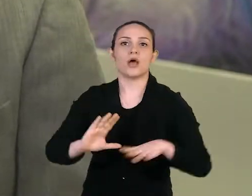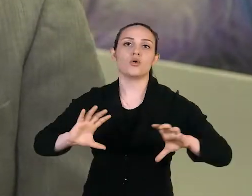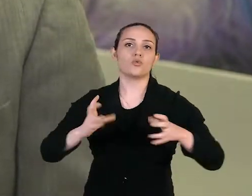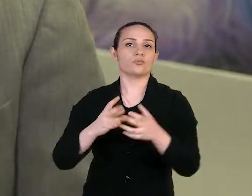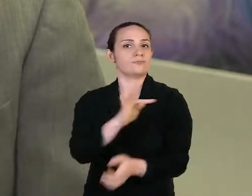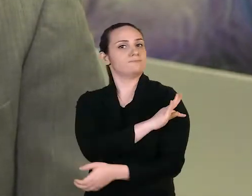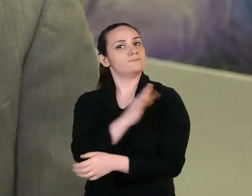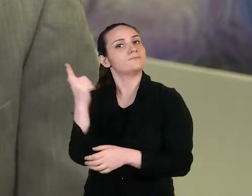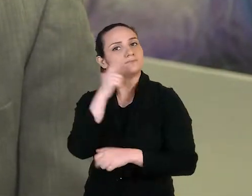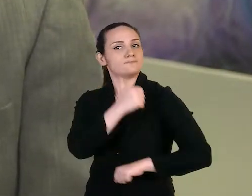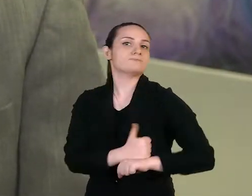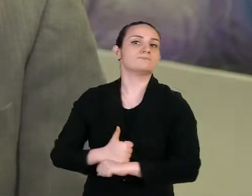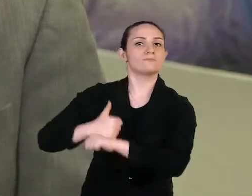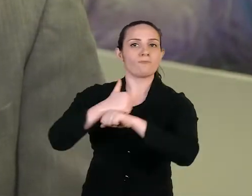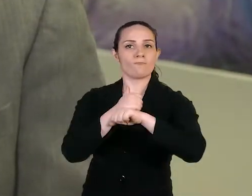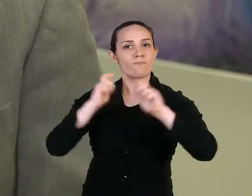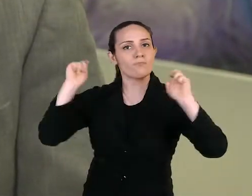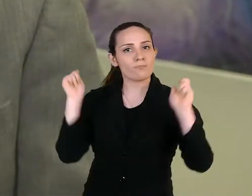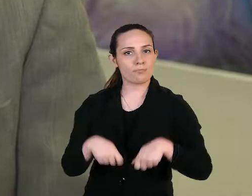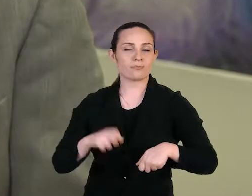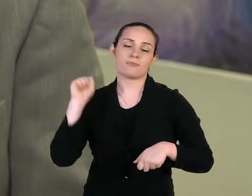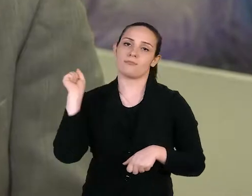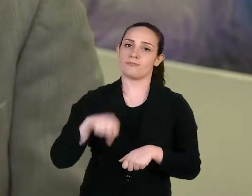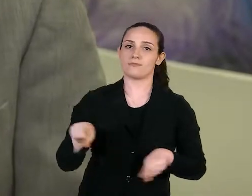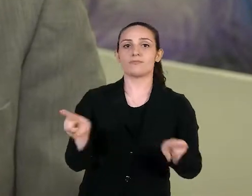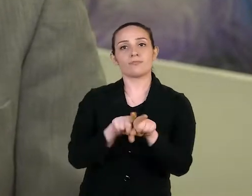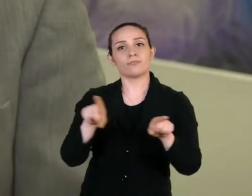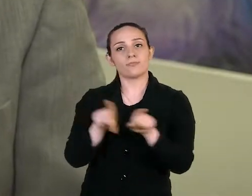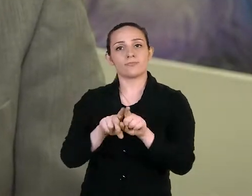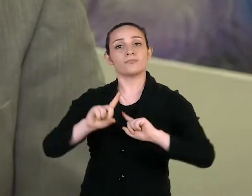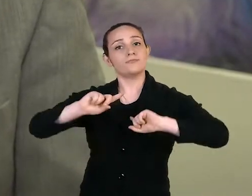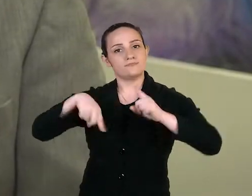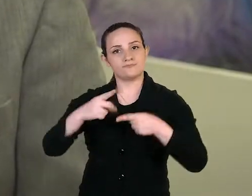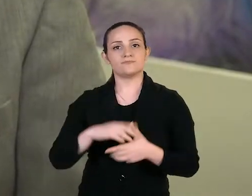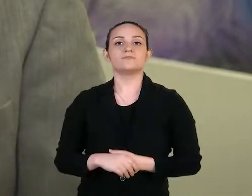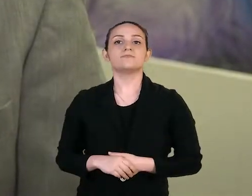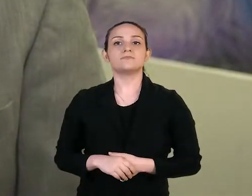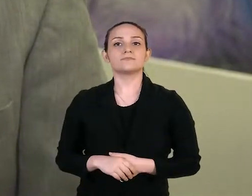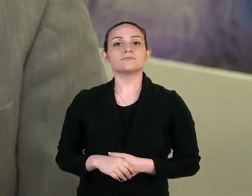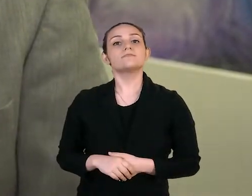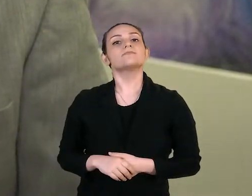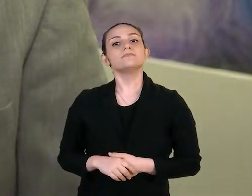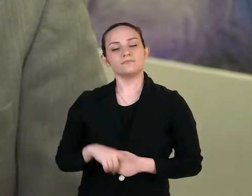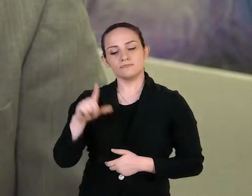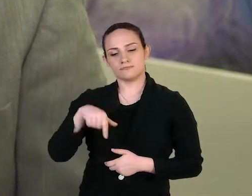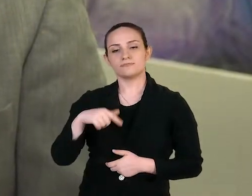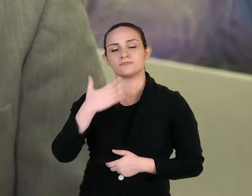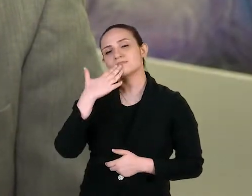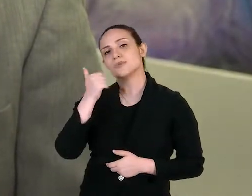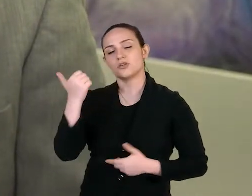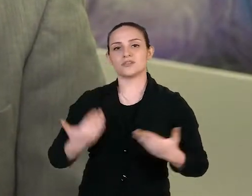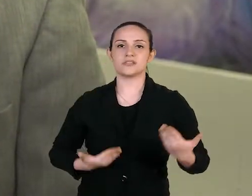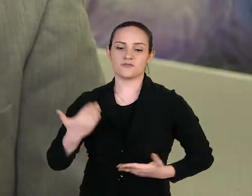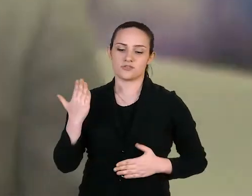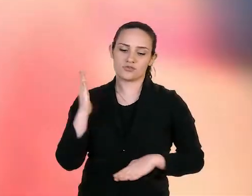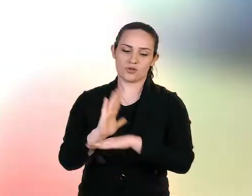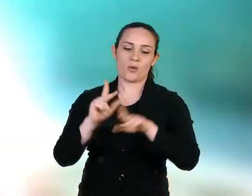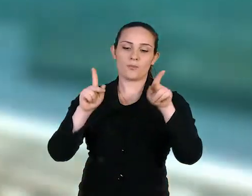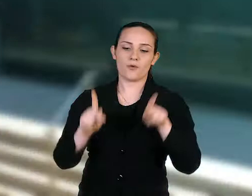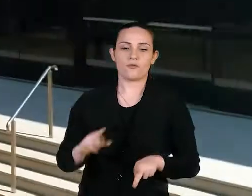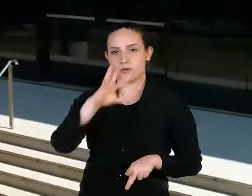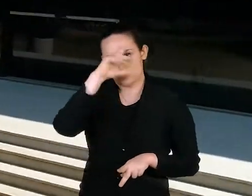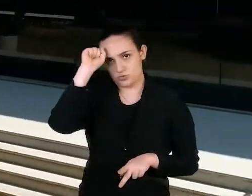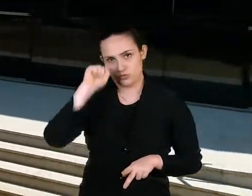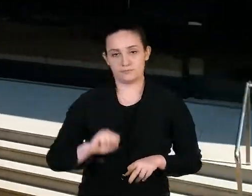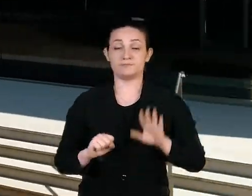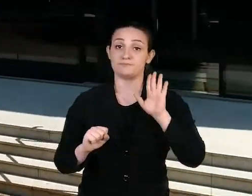mais qualificadas, mais eficientes, e o resultado disso é um melhor serviço para a população do nosso estado.